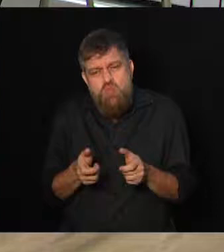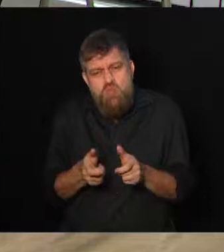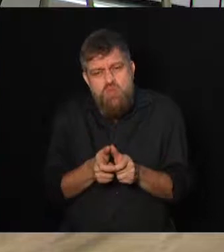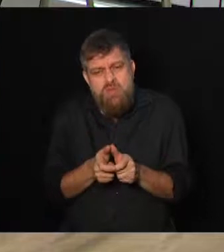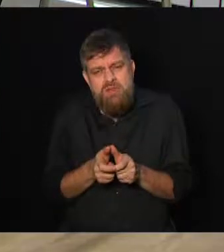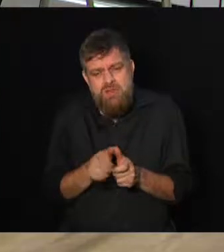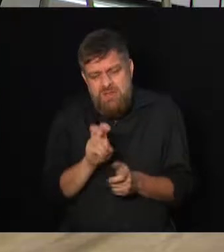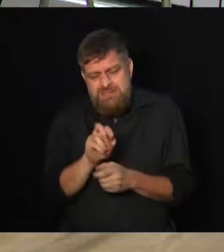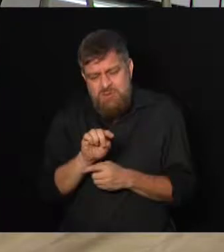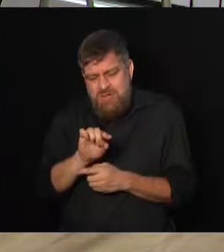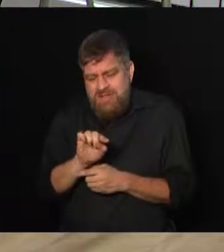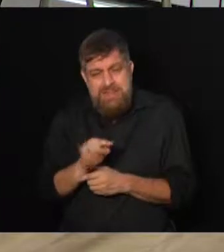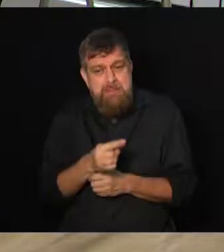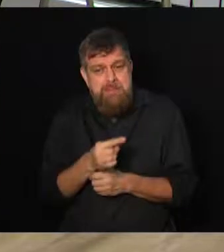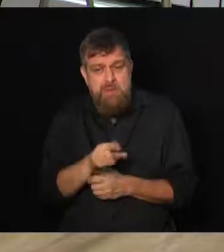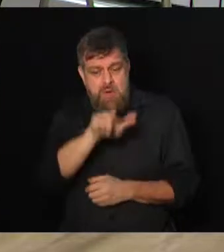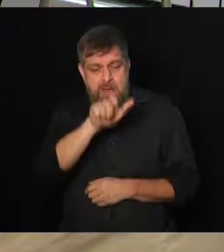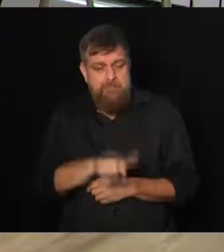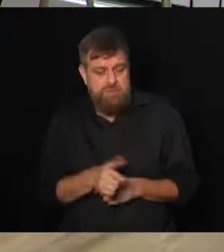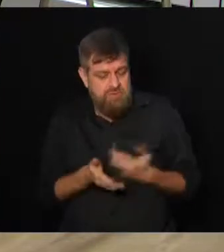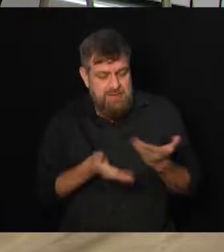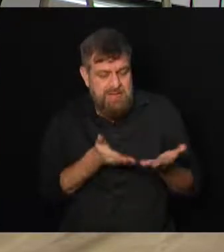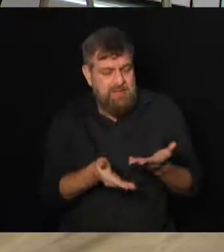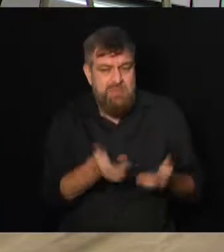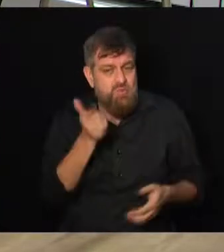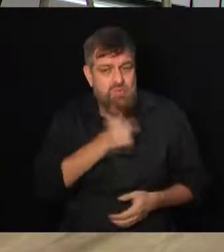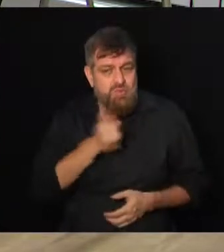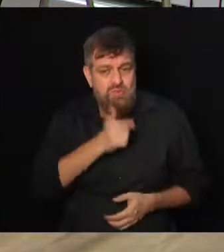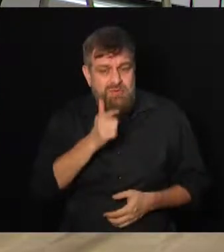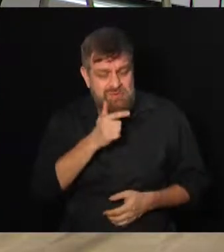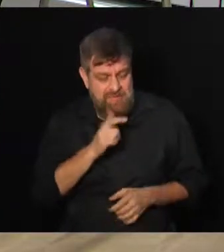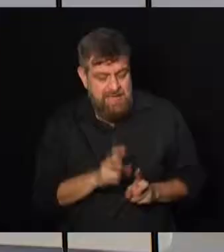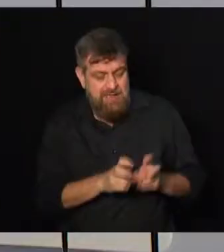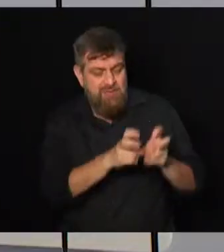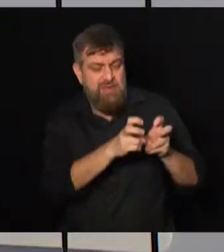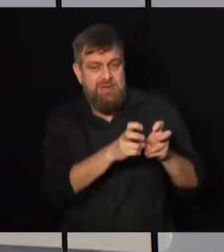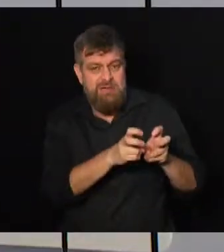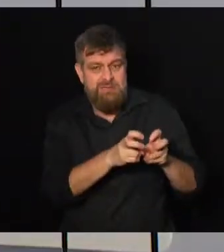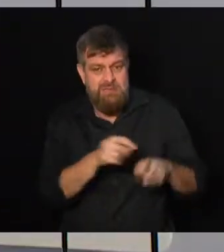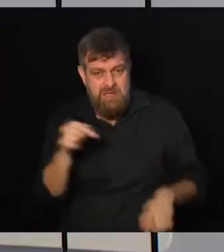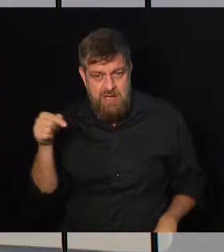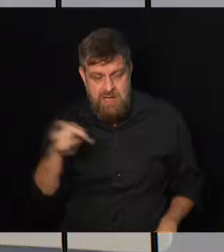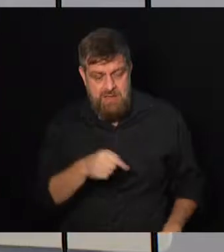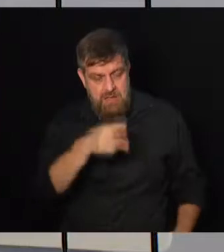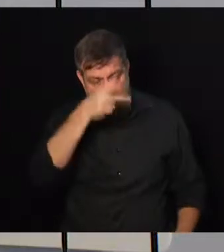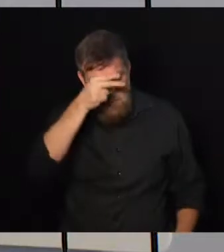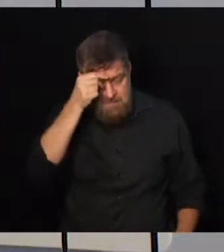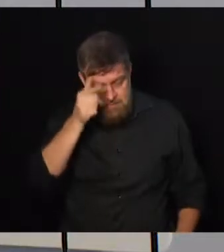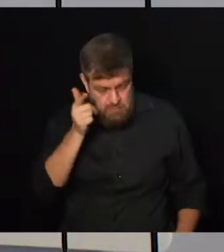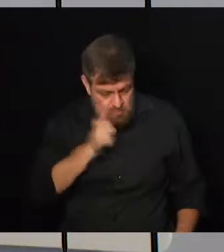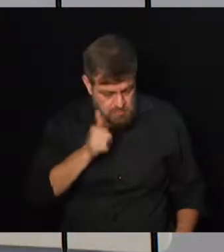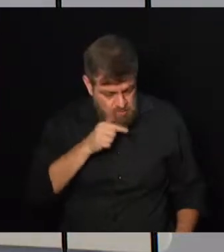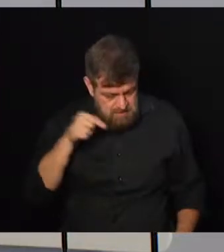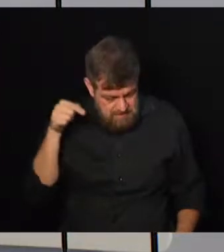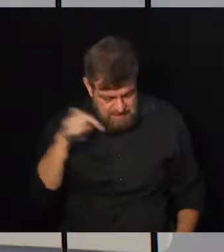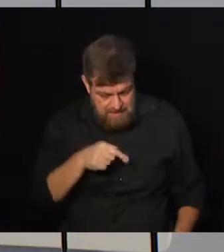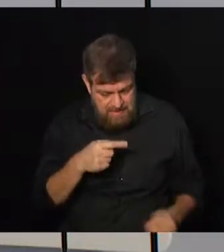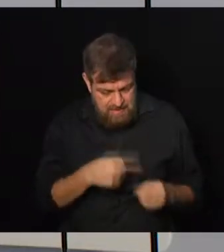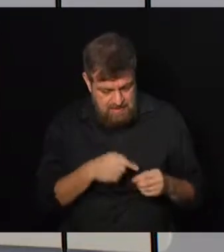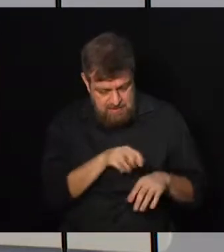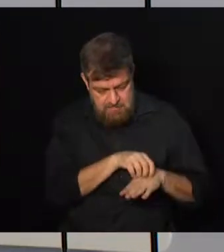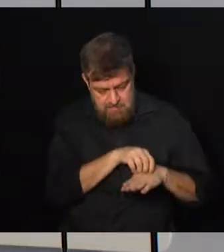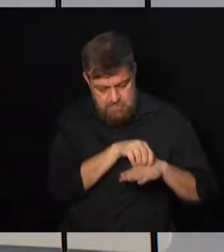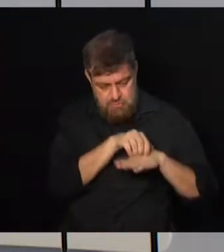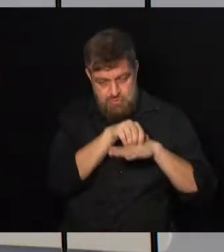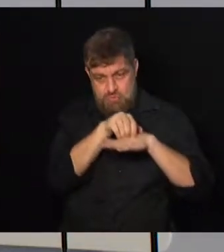habitantes não tem condições de fazer um tratamento de químio, de rádio. Aí o próprio município já consegue fazer esse transporte para que